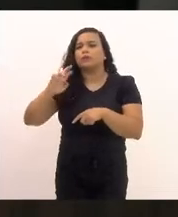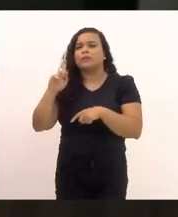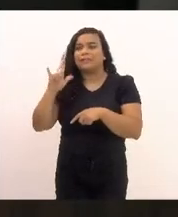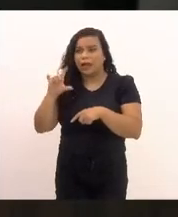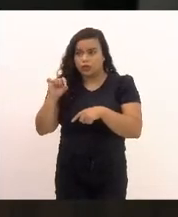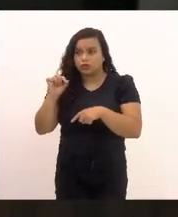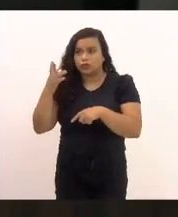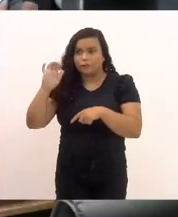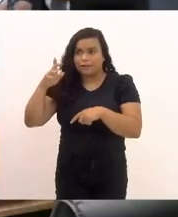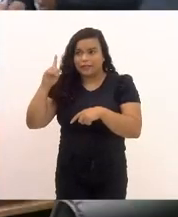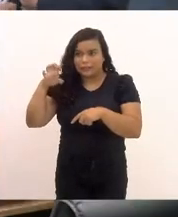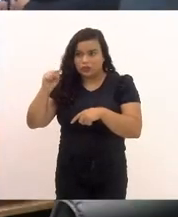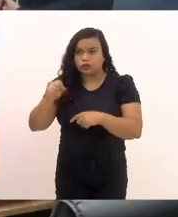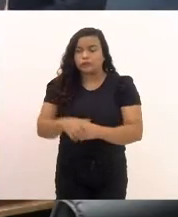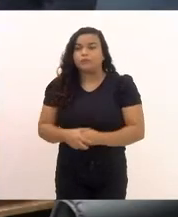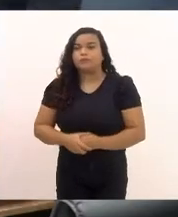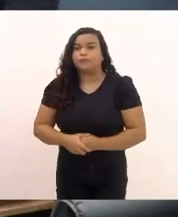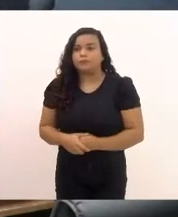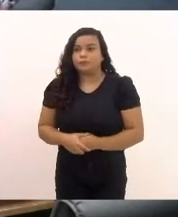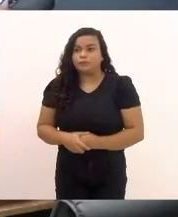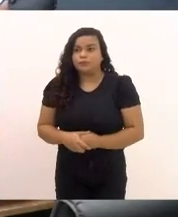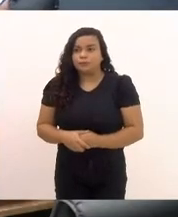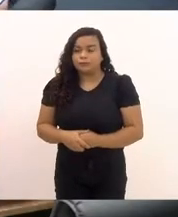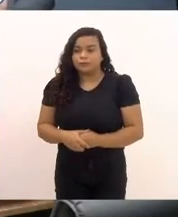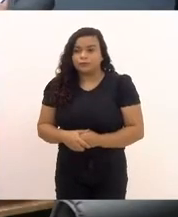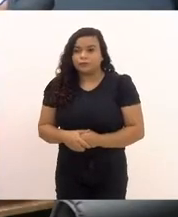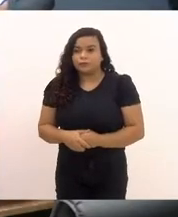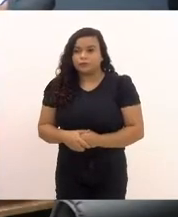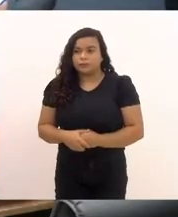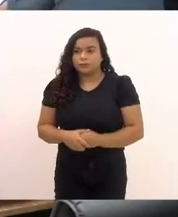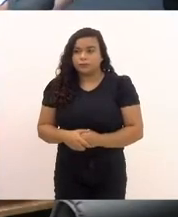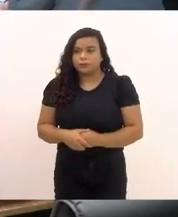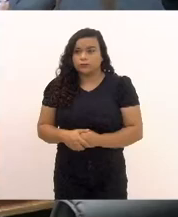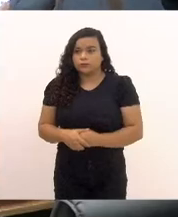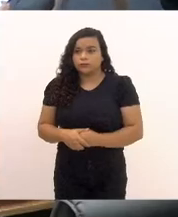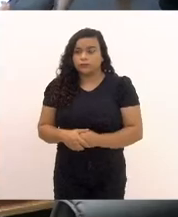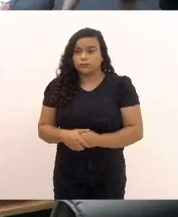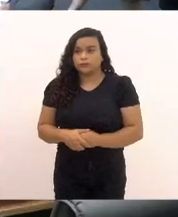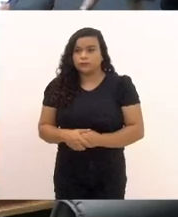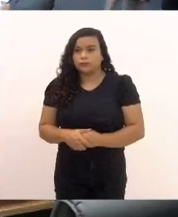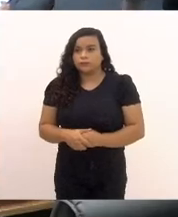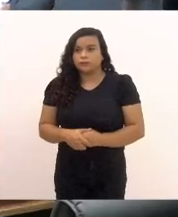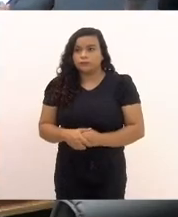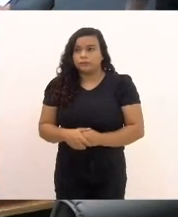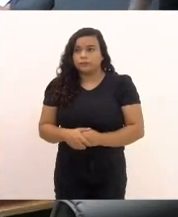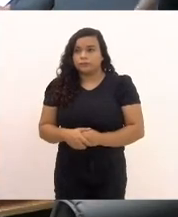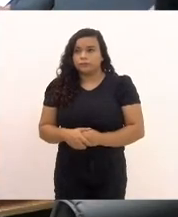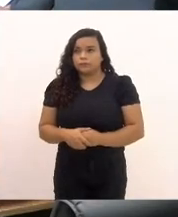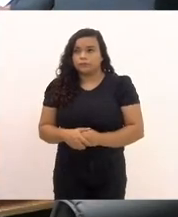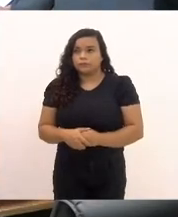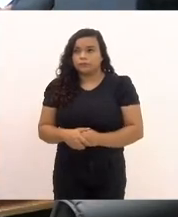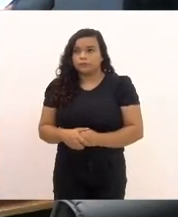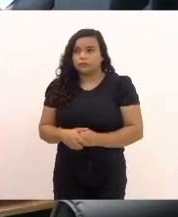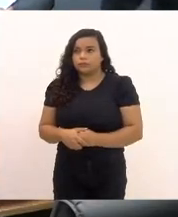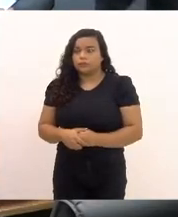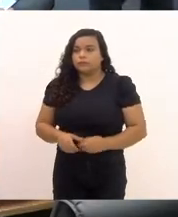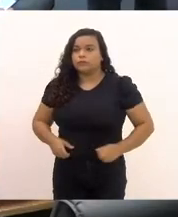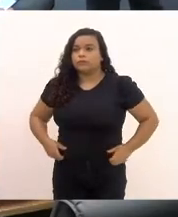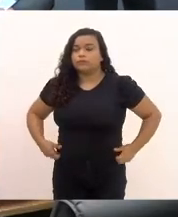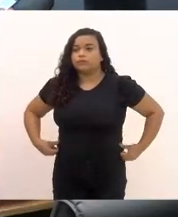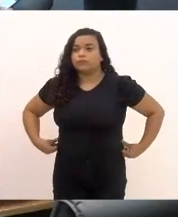Deputada tia Ju, que